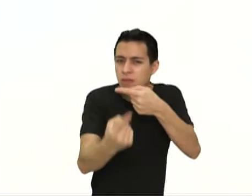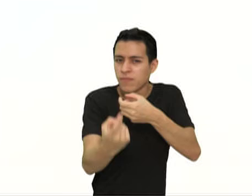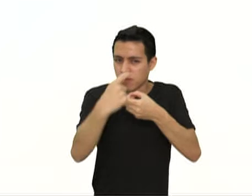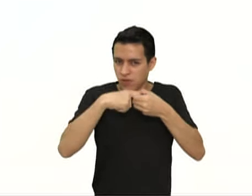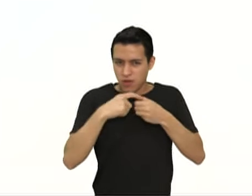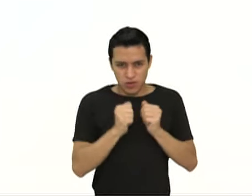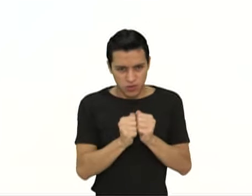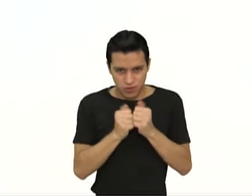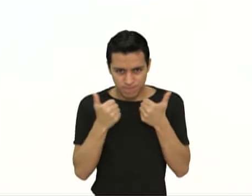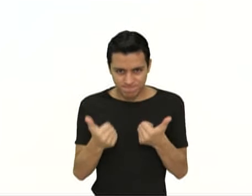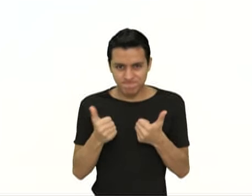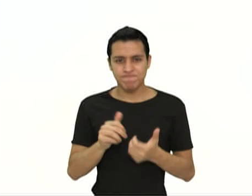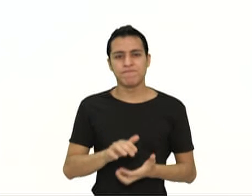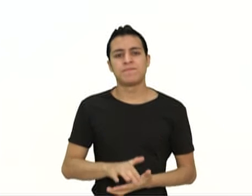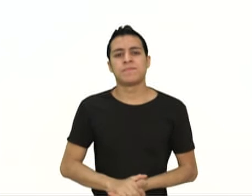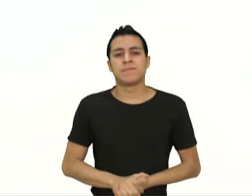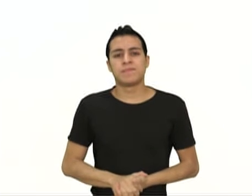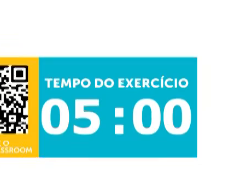pode voltar aqui.